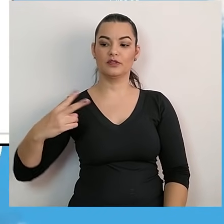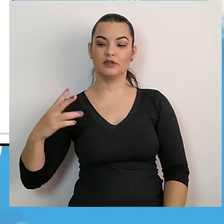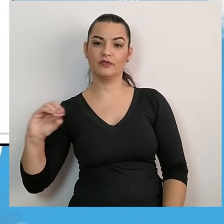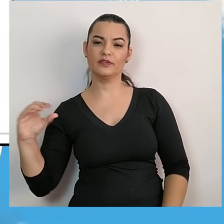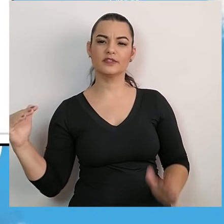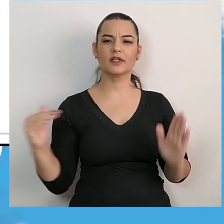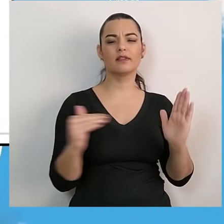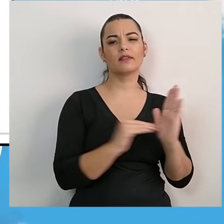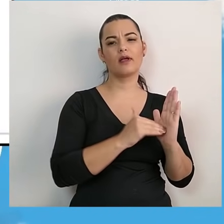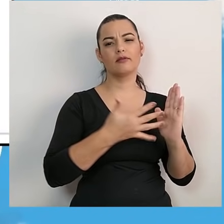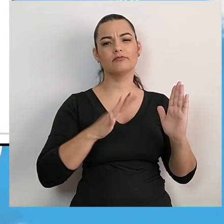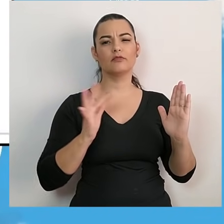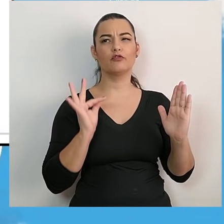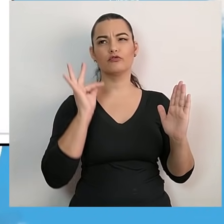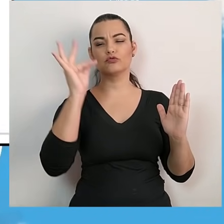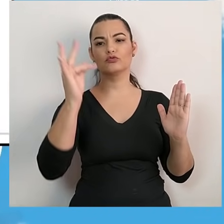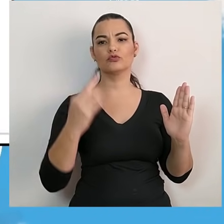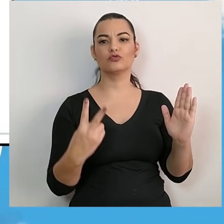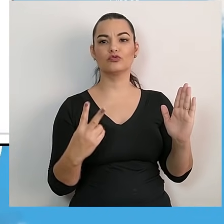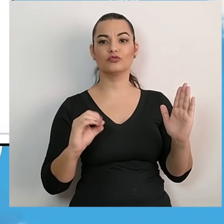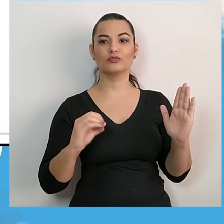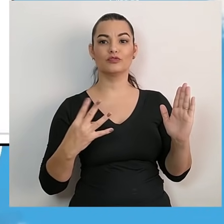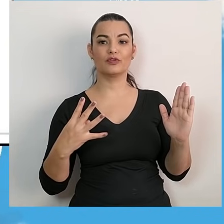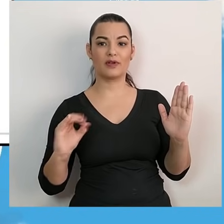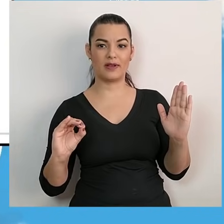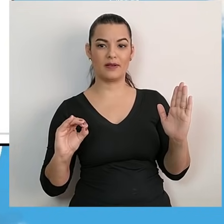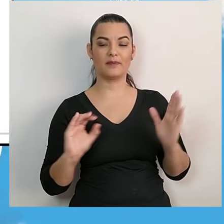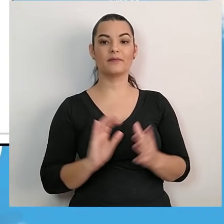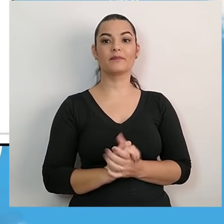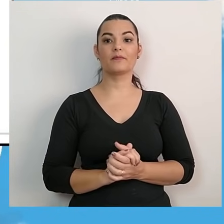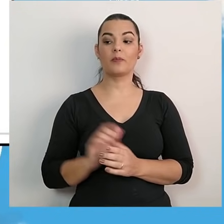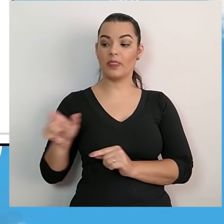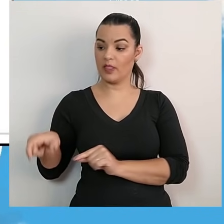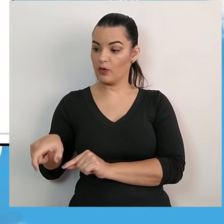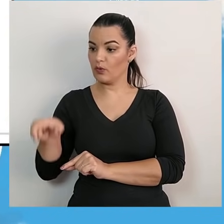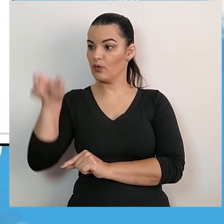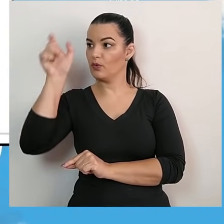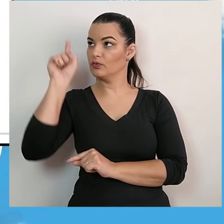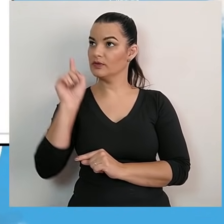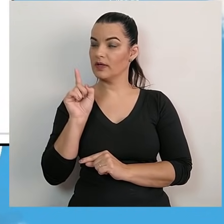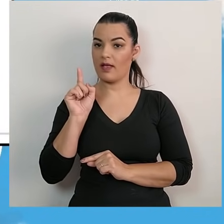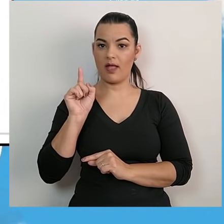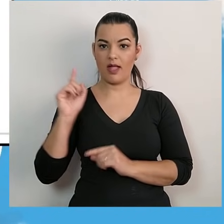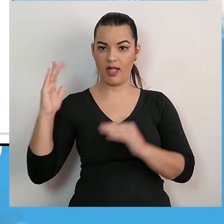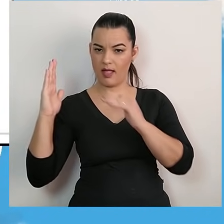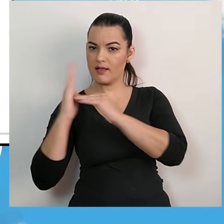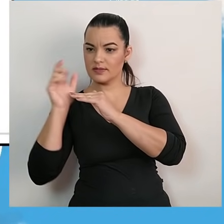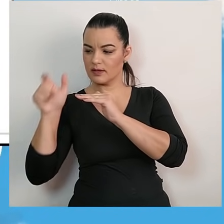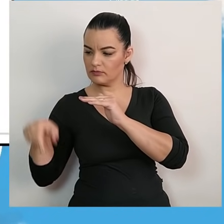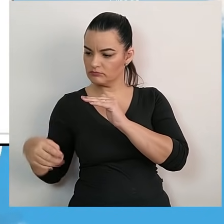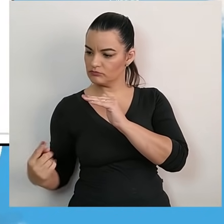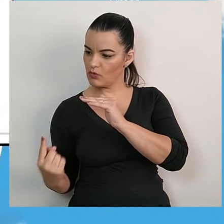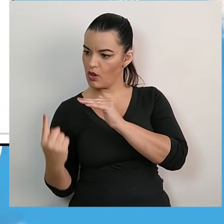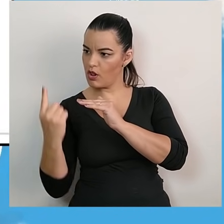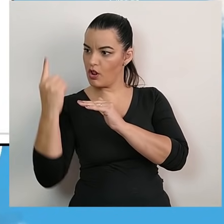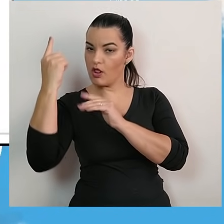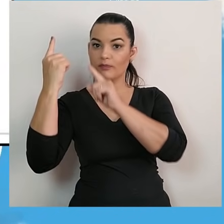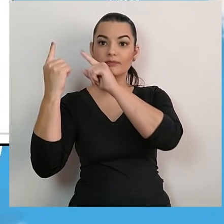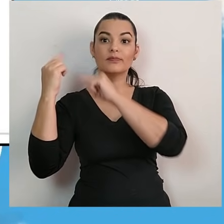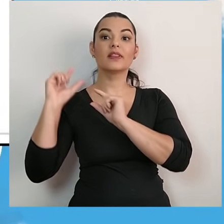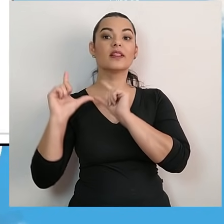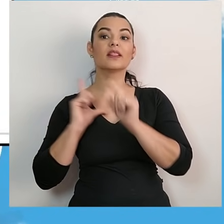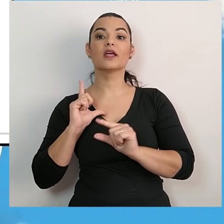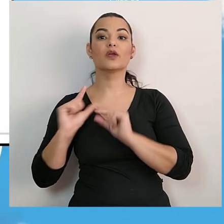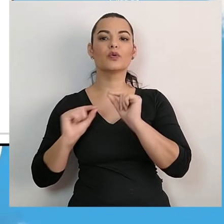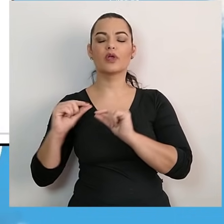para 2040. Nessa coluna aqui, nesse eixo, nós